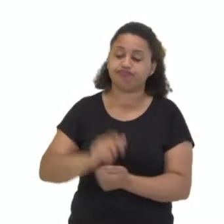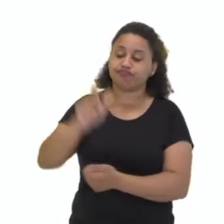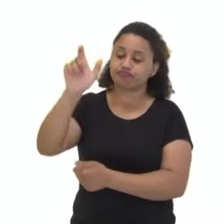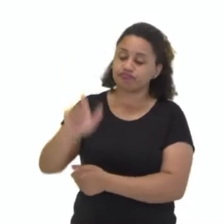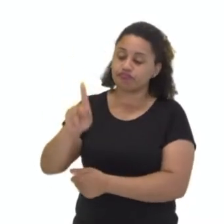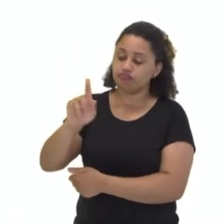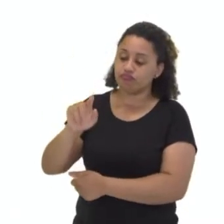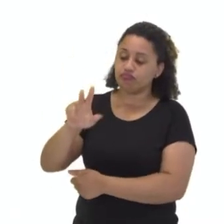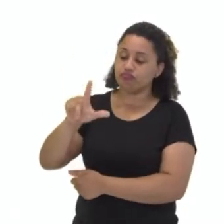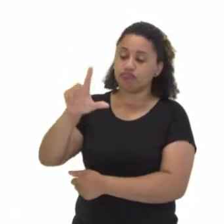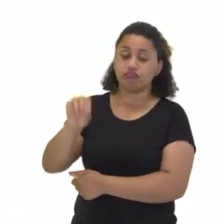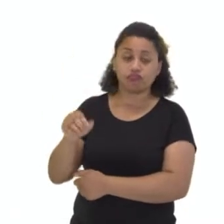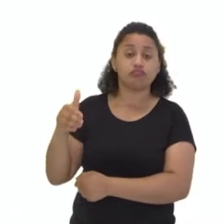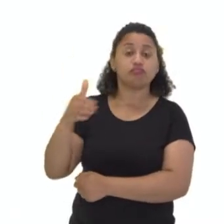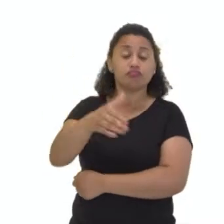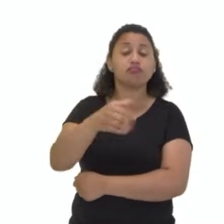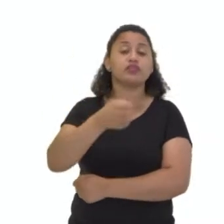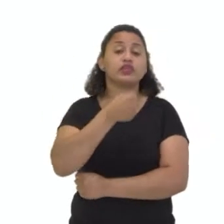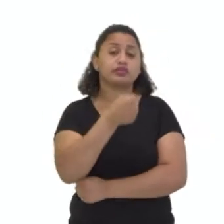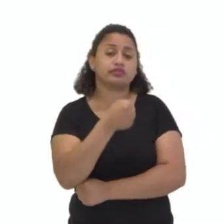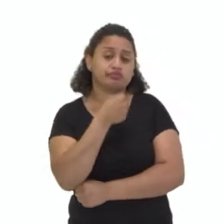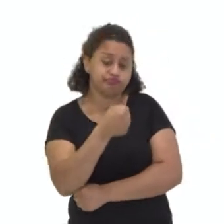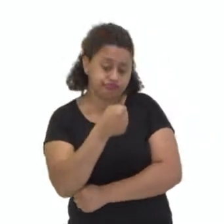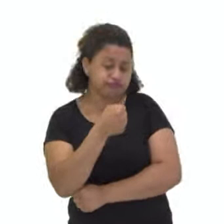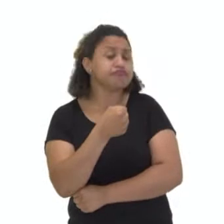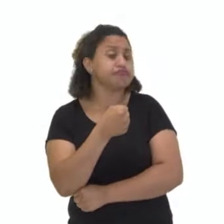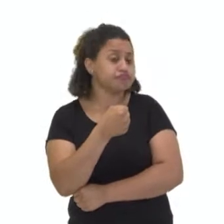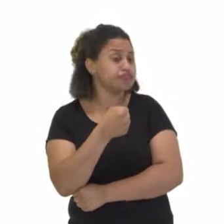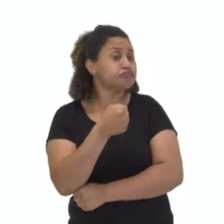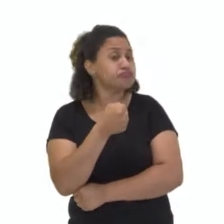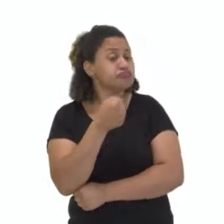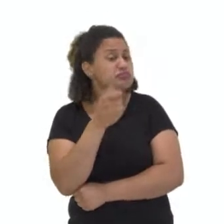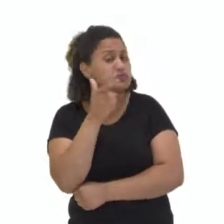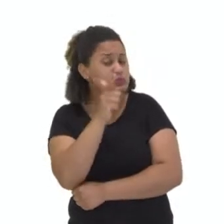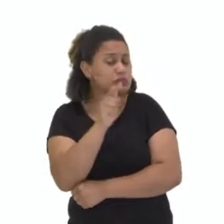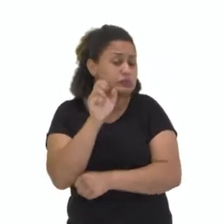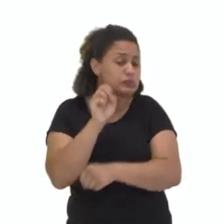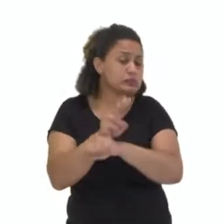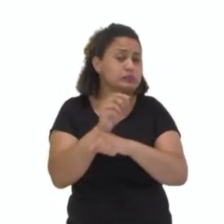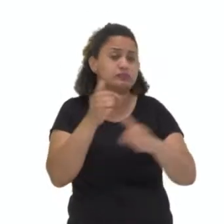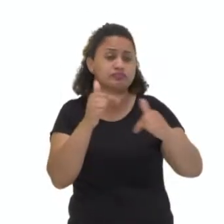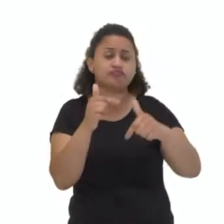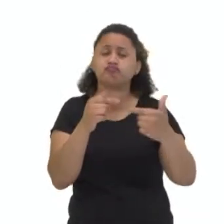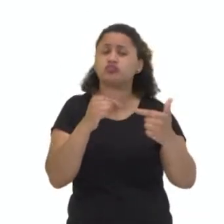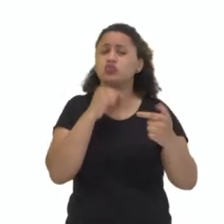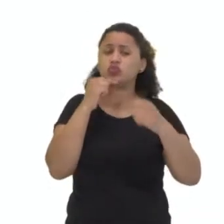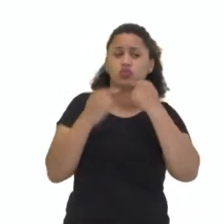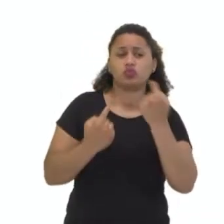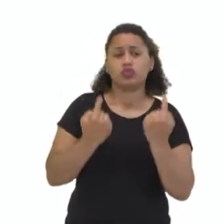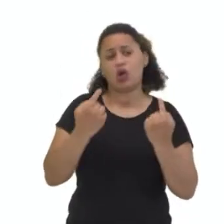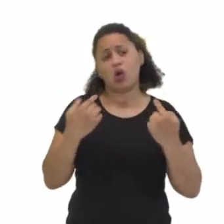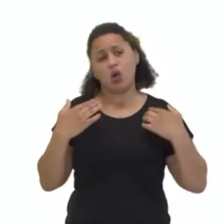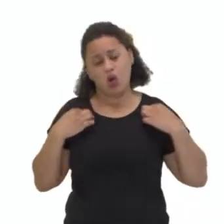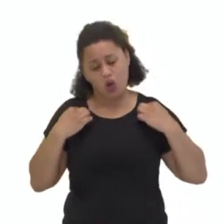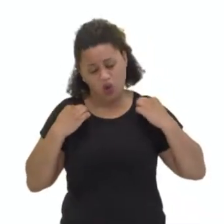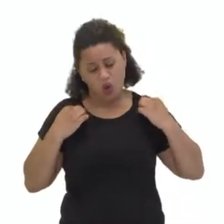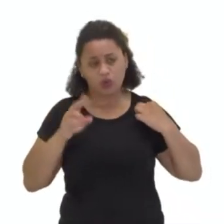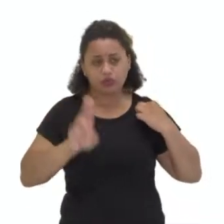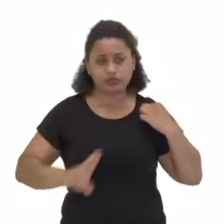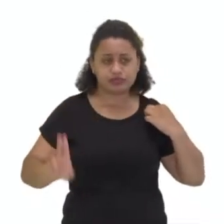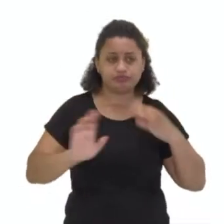Paulo vai participar de uma entrevista para emprego. Está indeciso em qual roupa usar. Ele tem